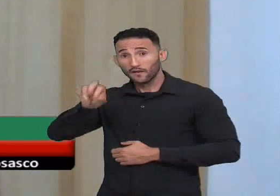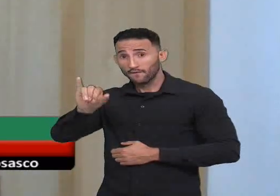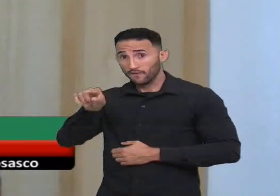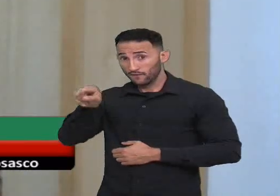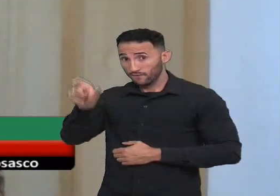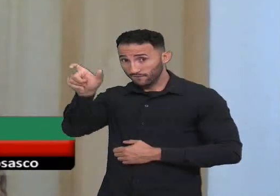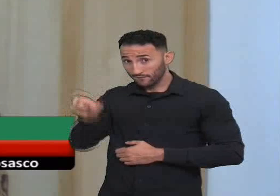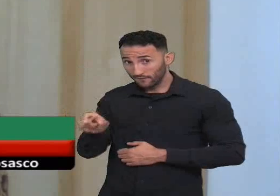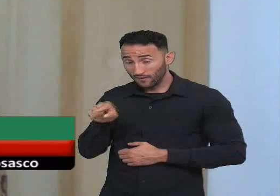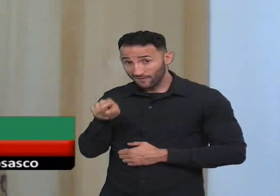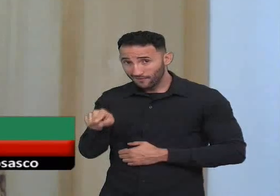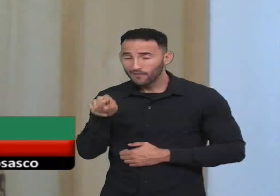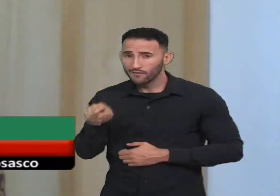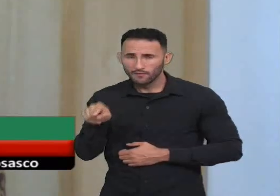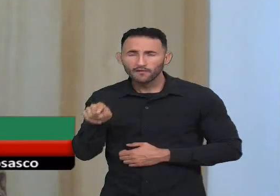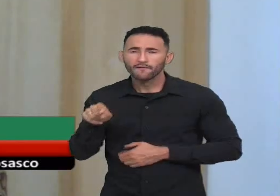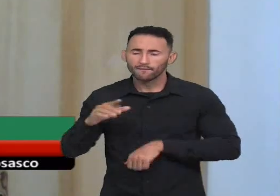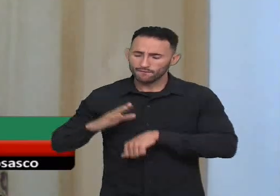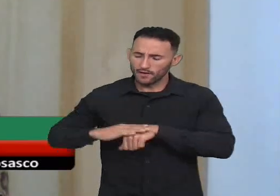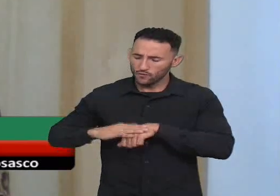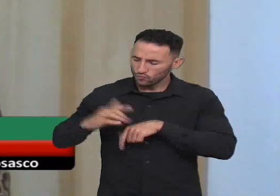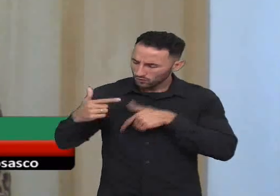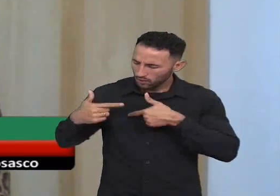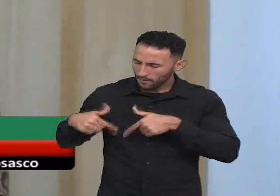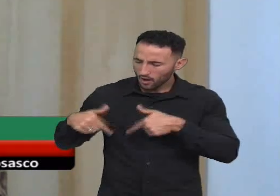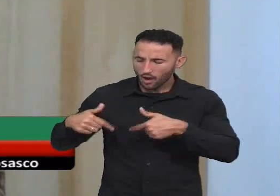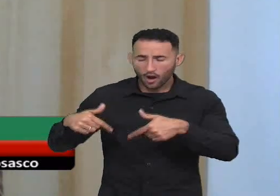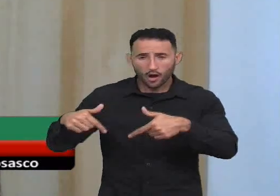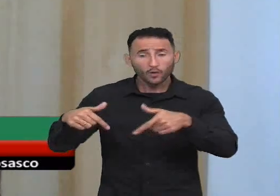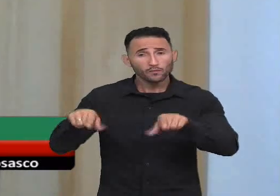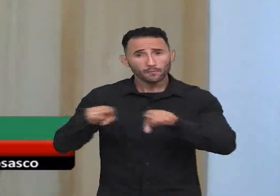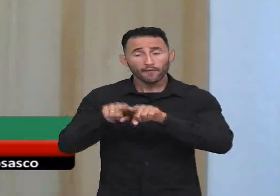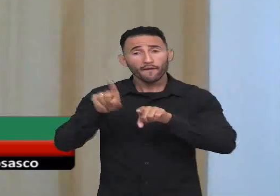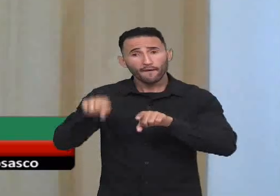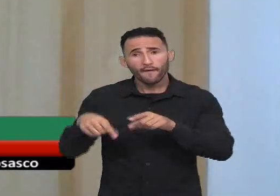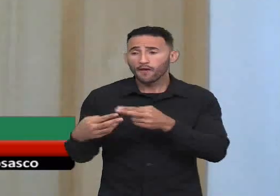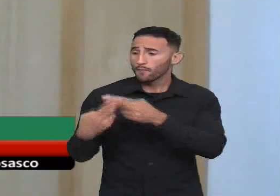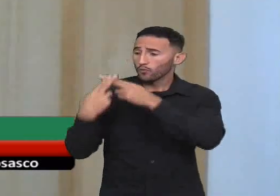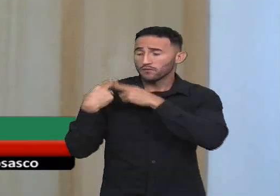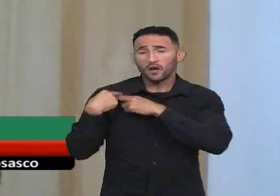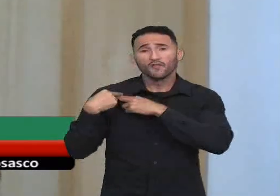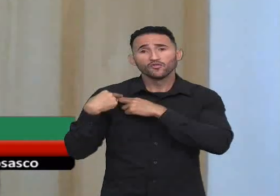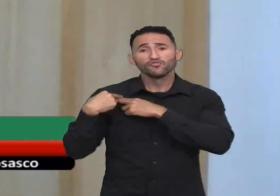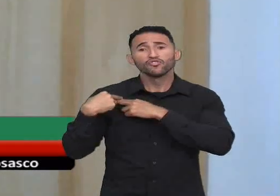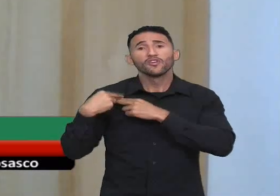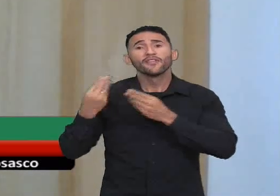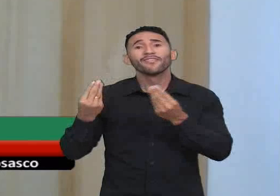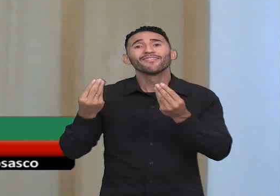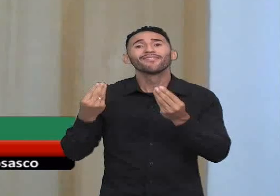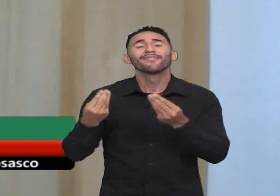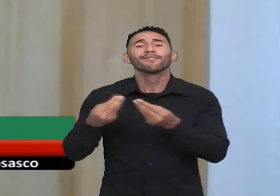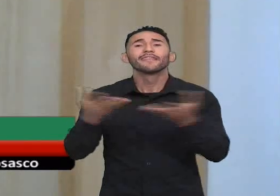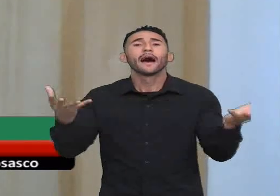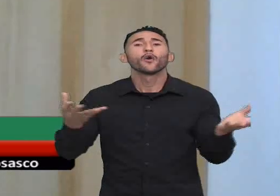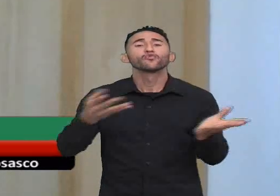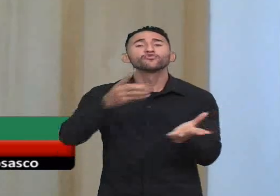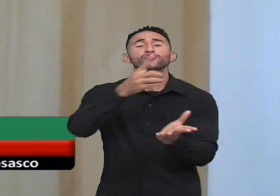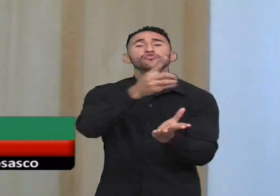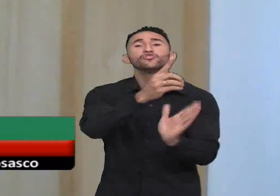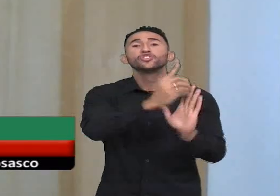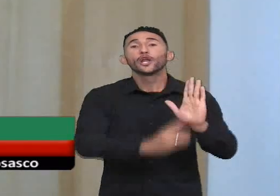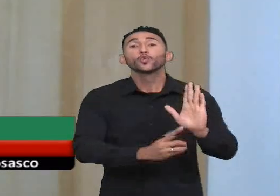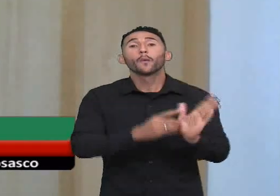em si, ele presta um serviço e ele é responsável para garantir o acesso ao direito básico de